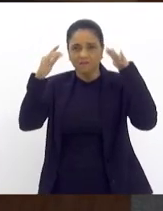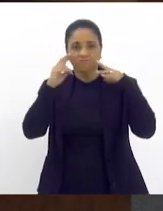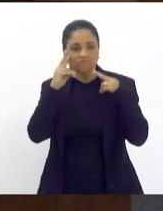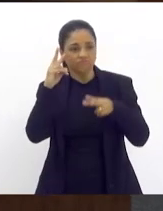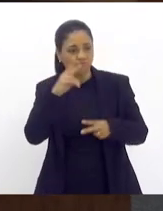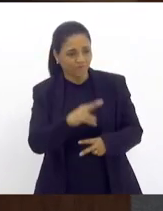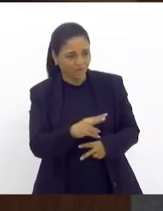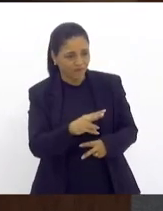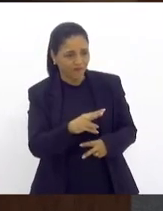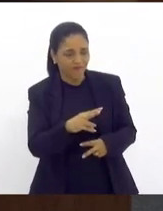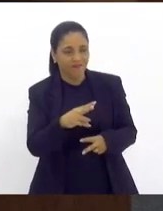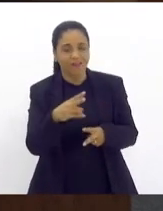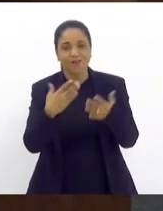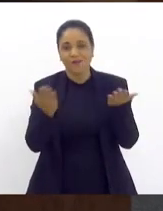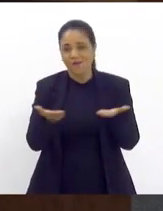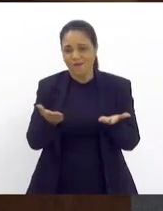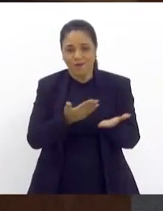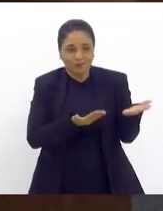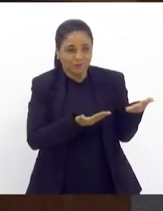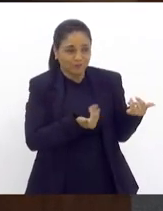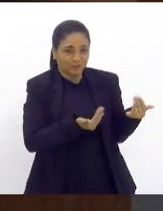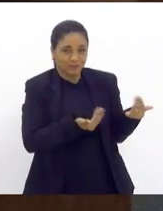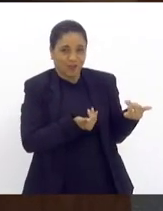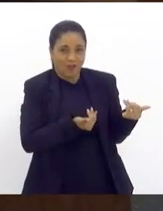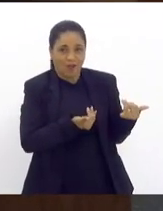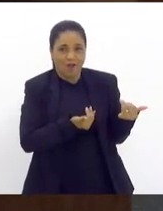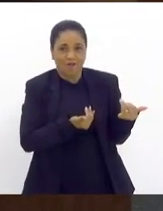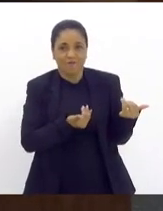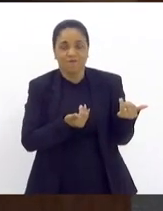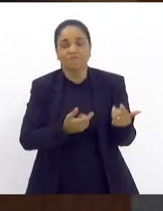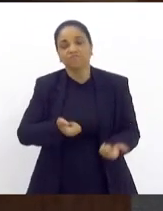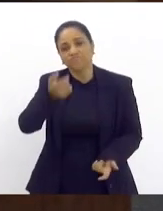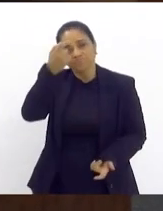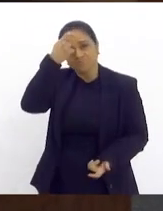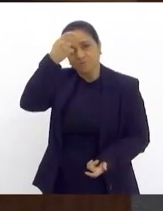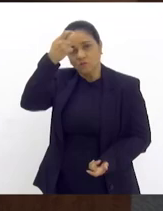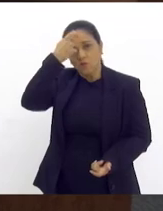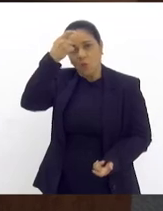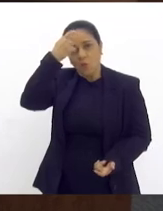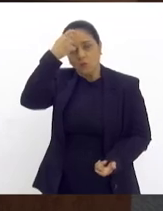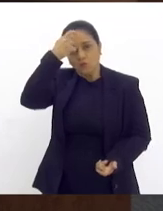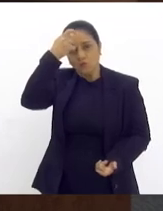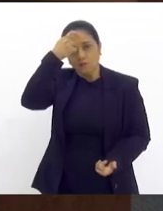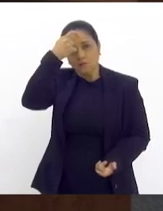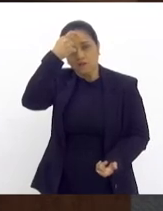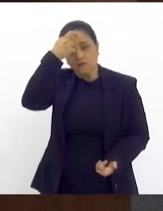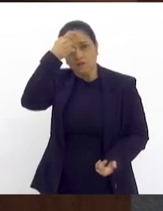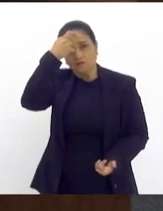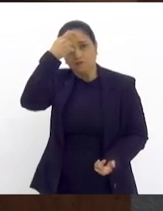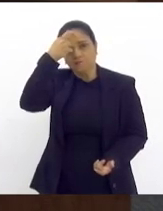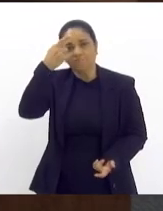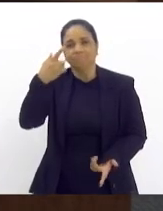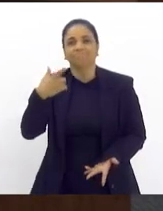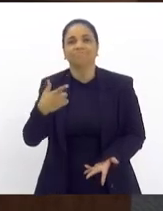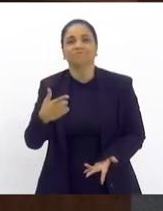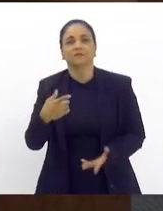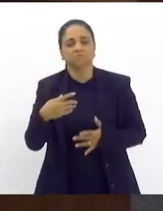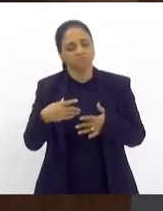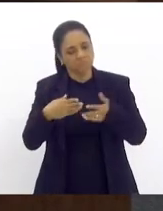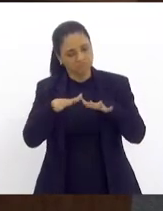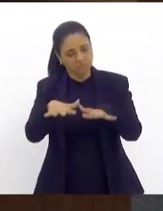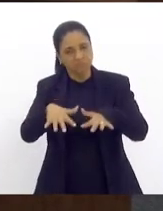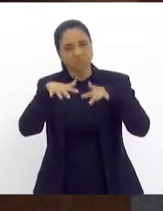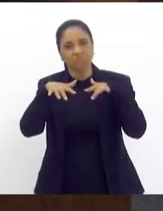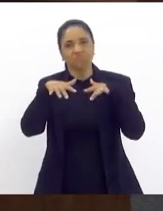com a sua Juventude exuberante e a sua consciência em sua fismável presidindo